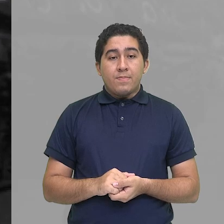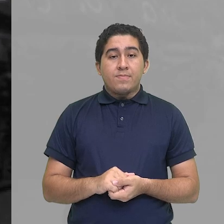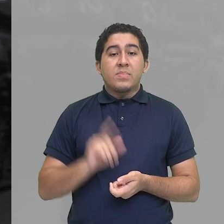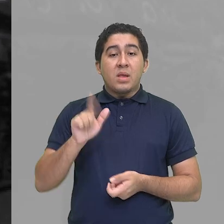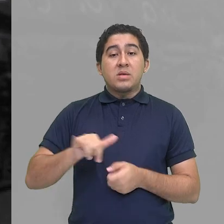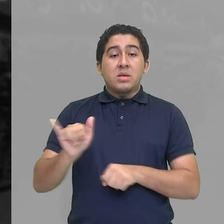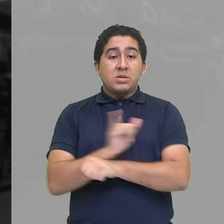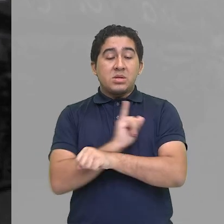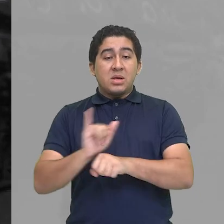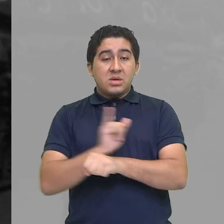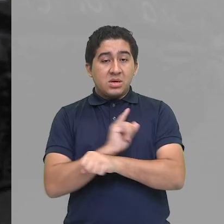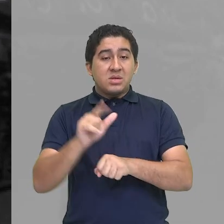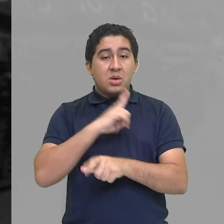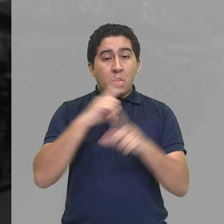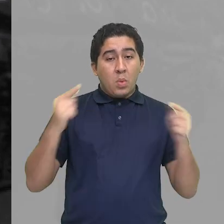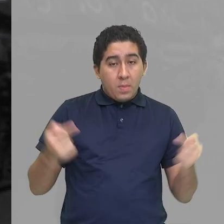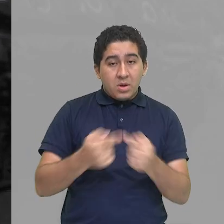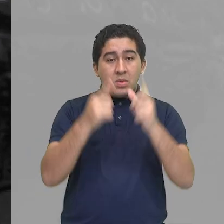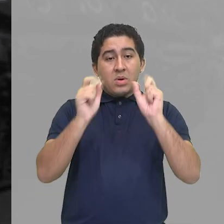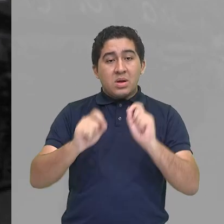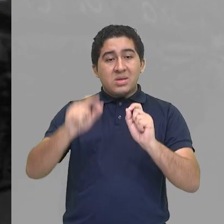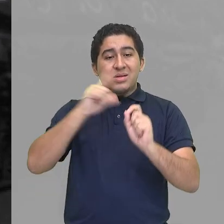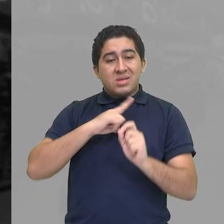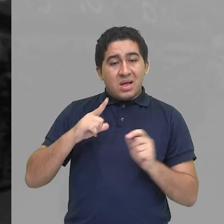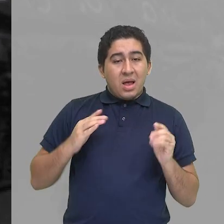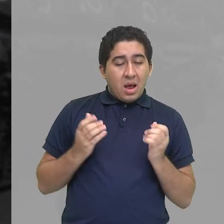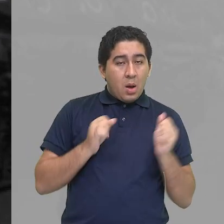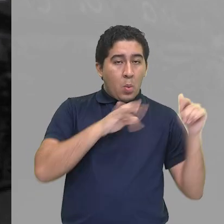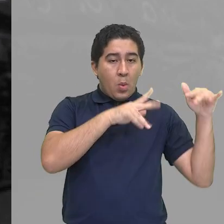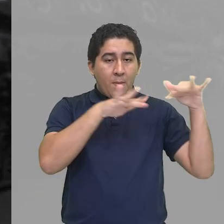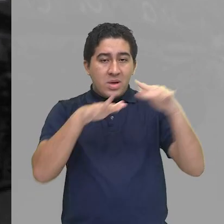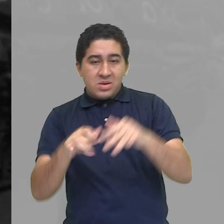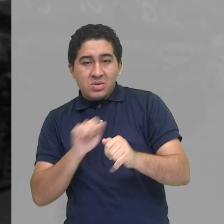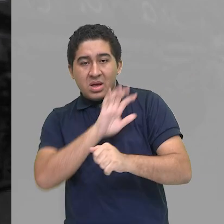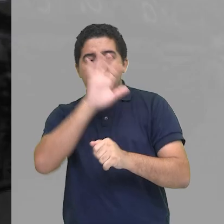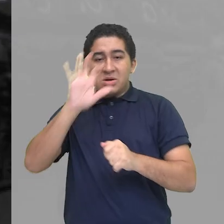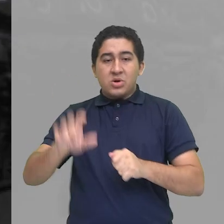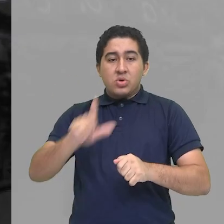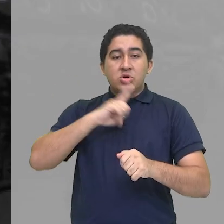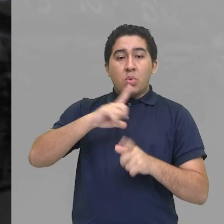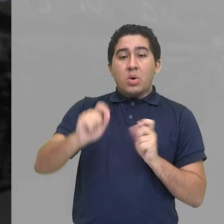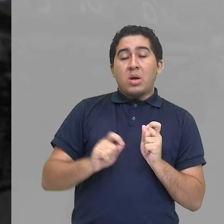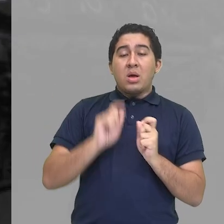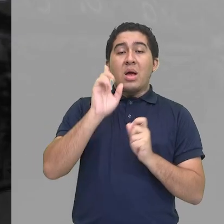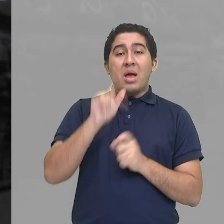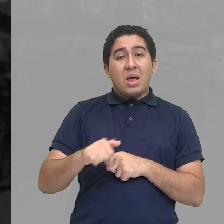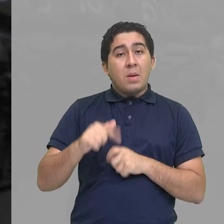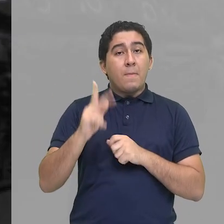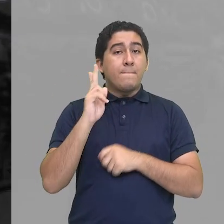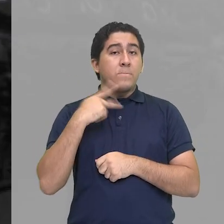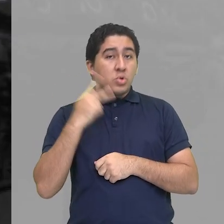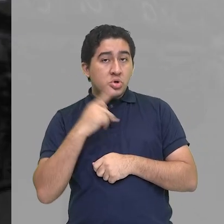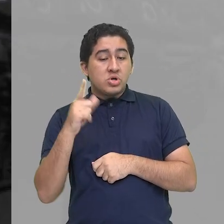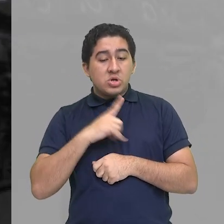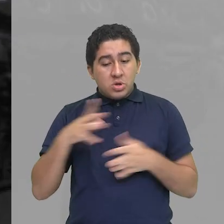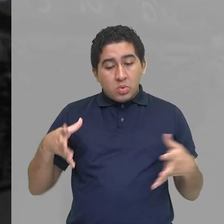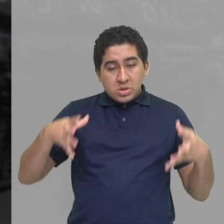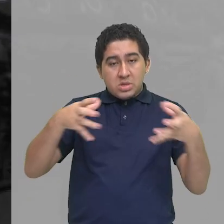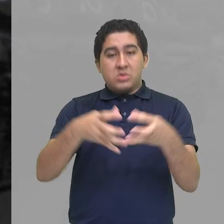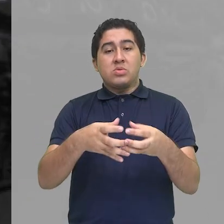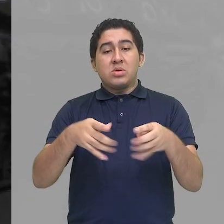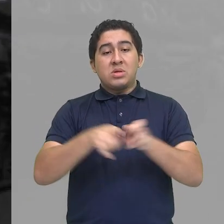Essas medidas determinavam que a ocupação da região seria efetuada por meio de uma política